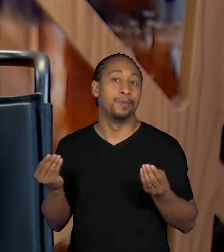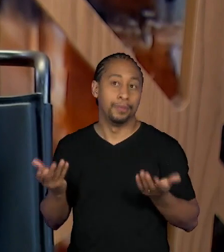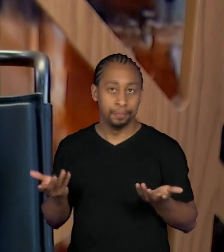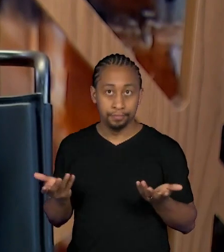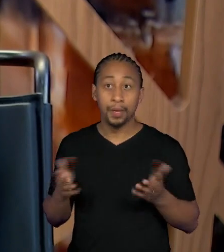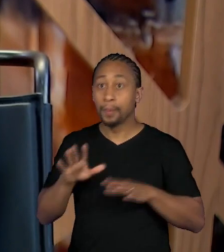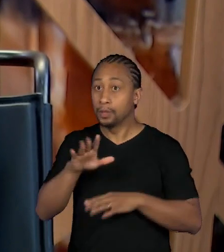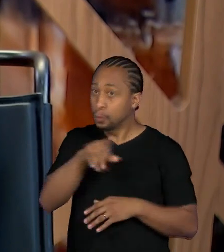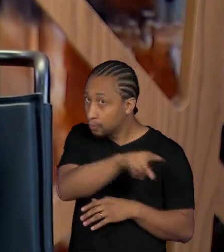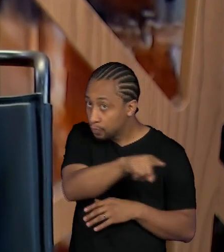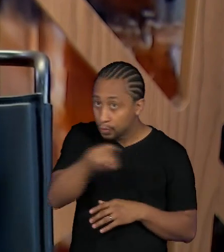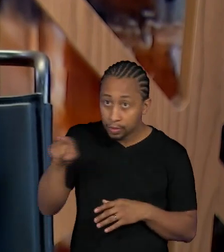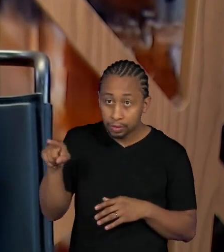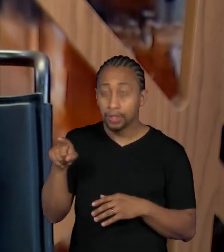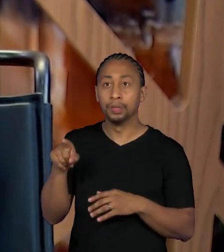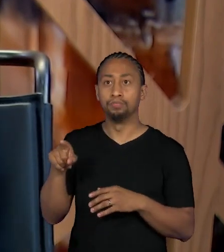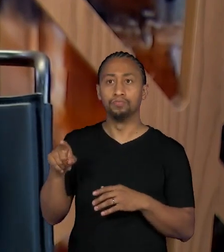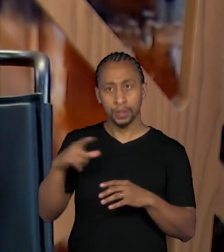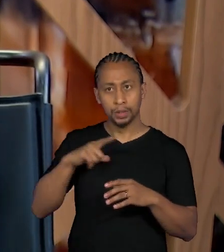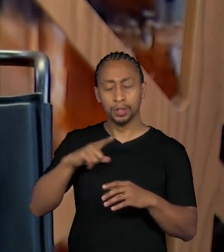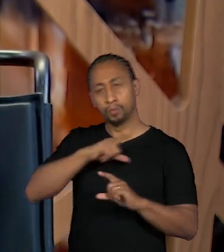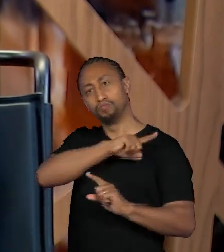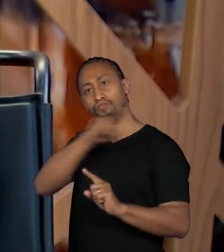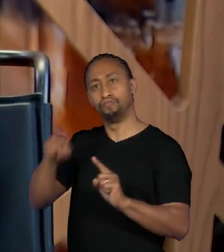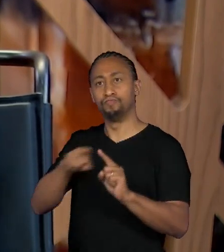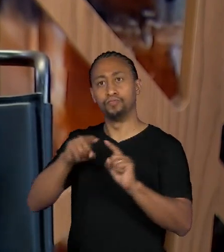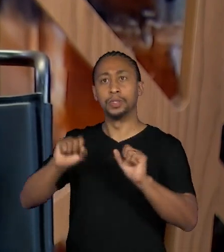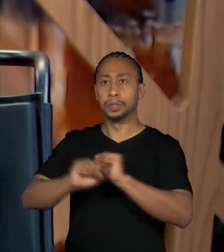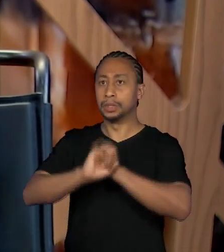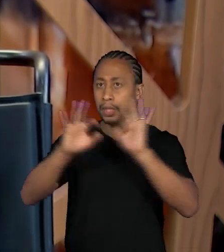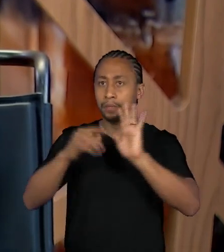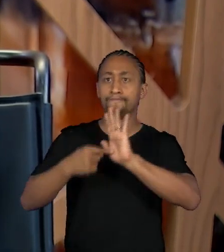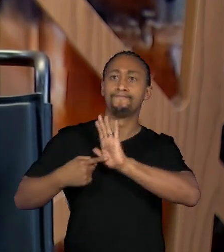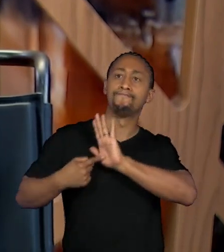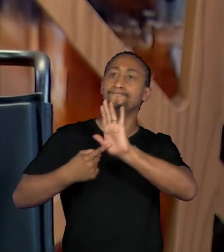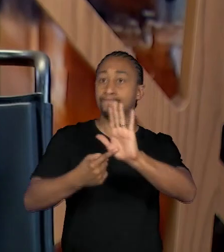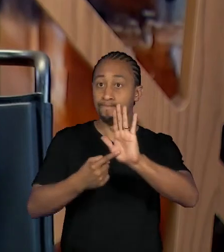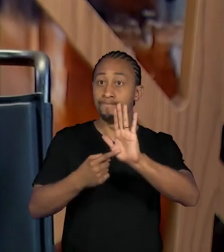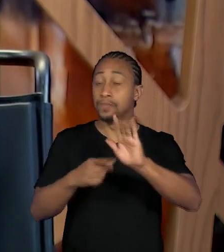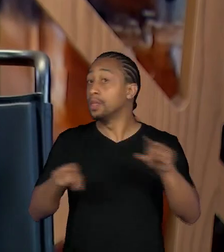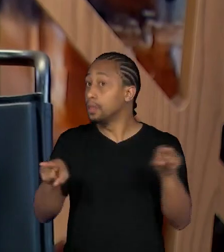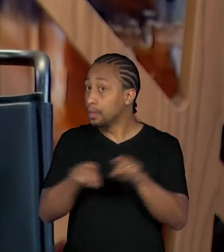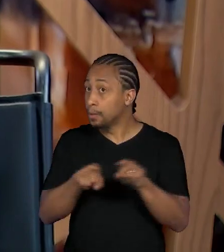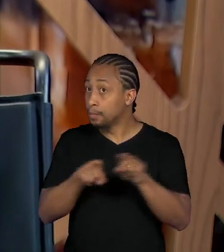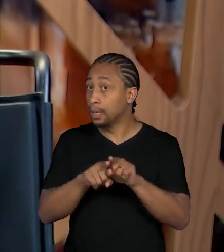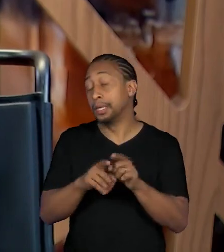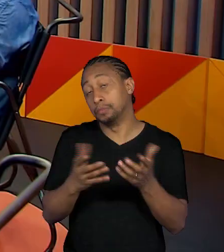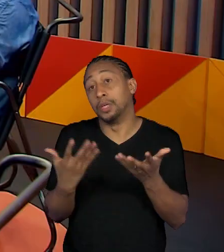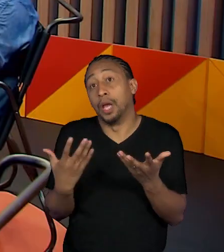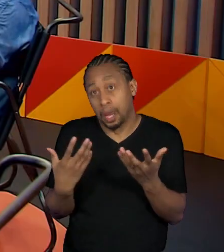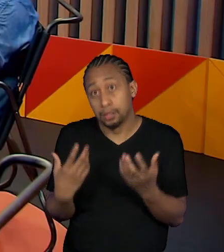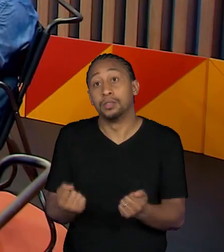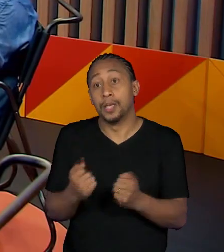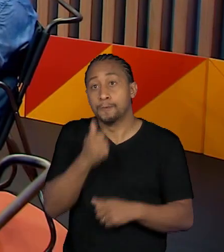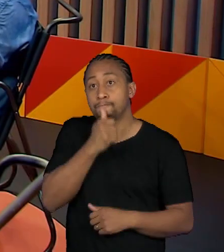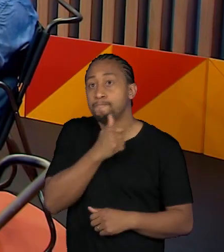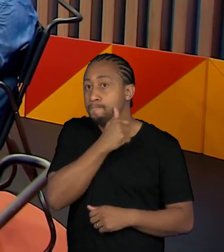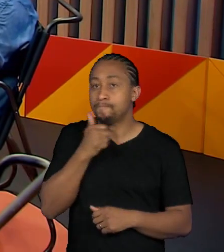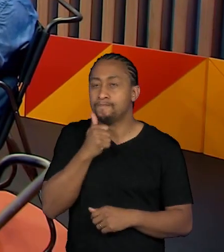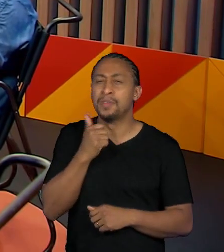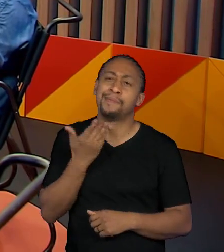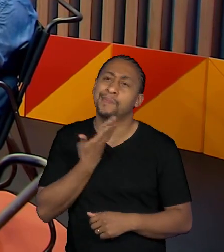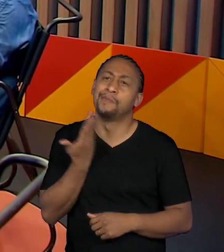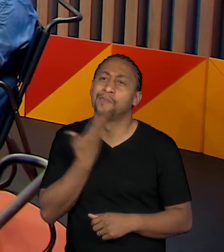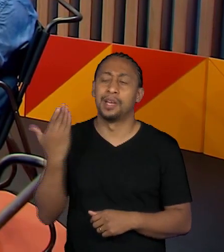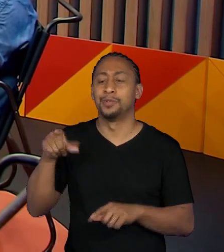quando você tem um propósito muito claro e você também entende o preço a pagar, fica mais fácil fazer essa